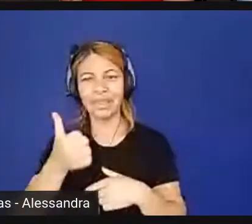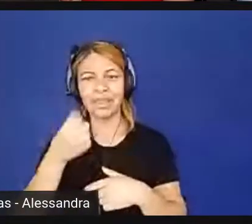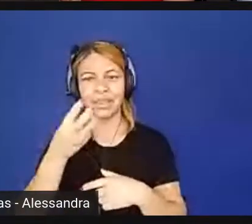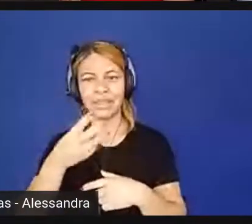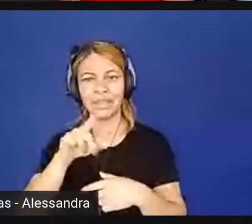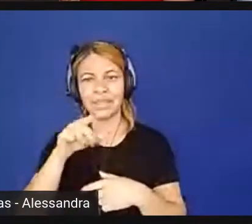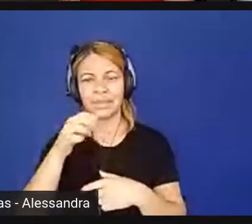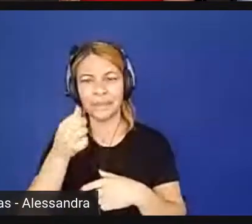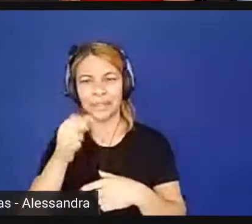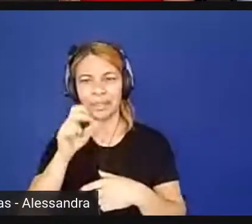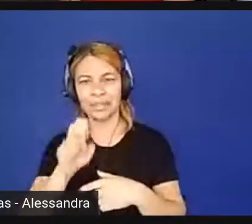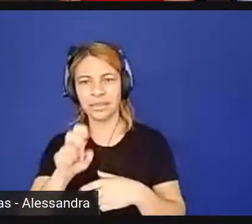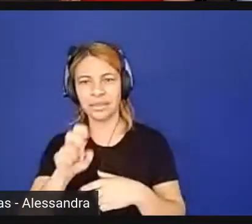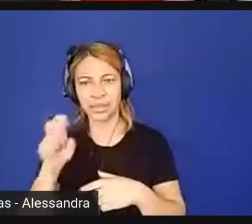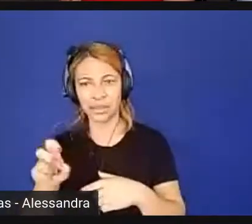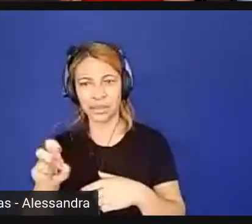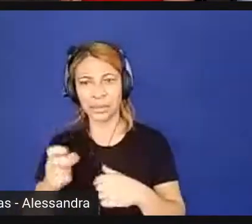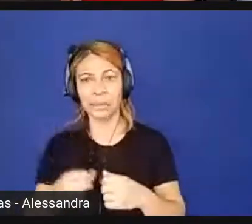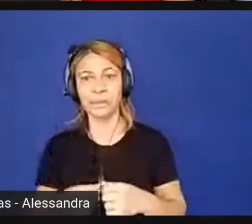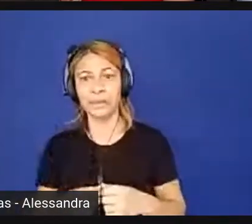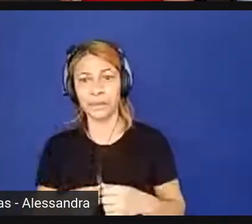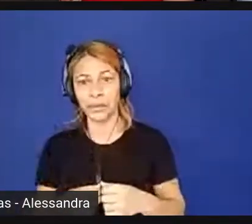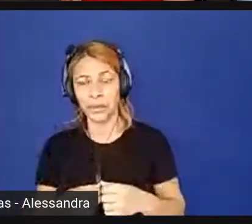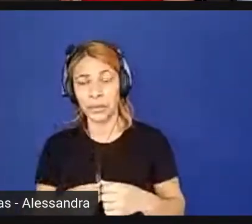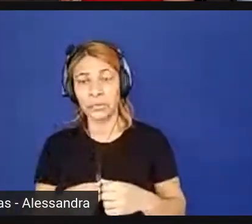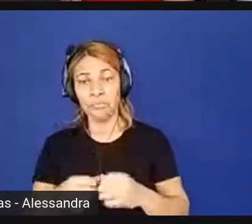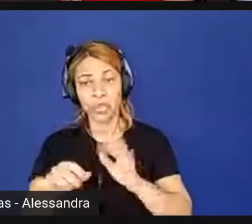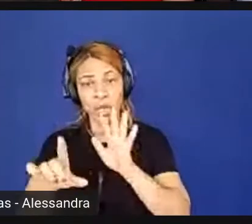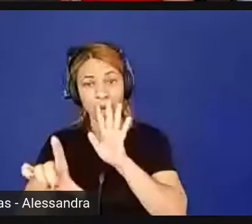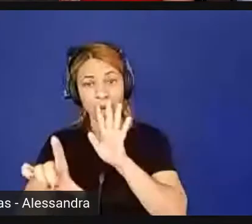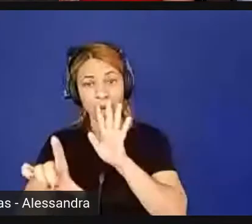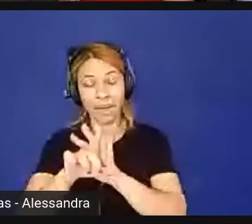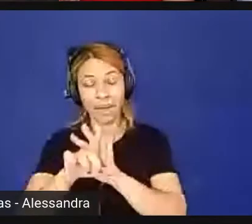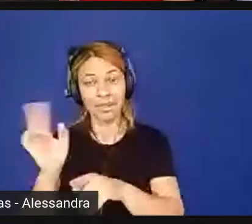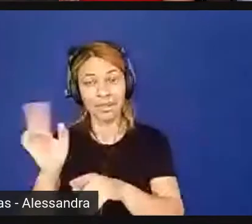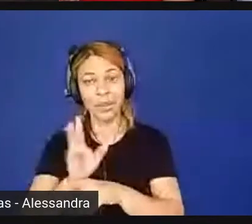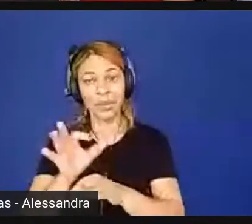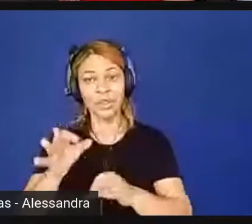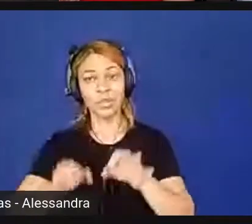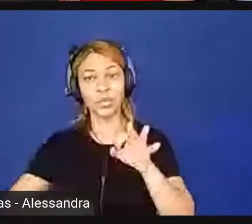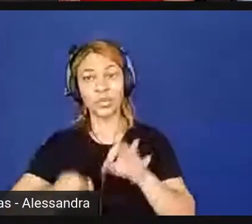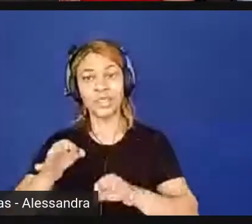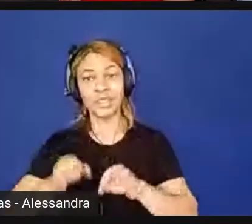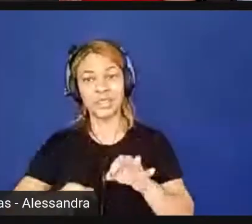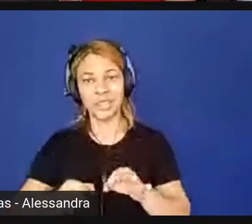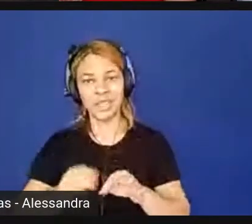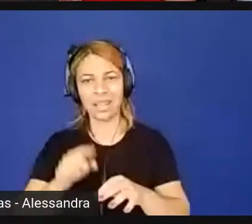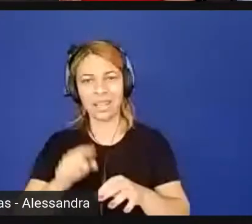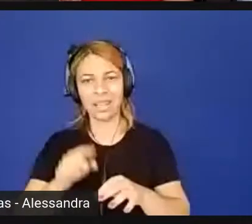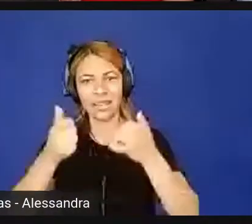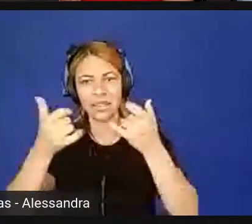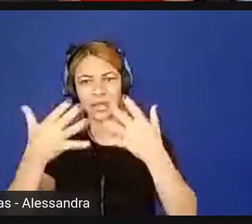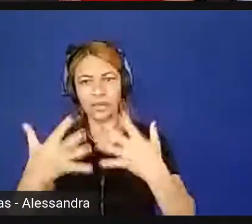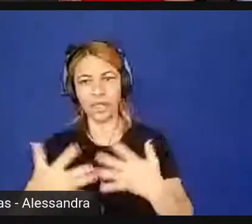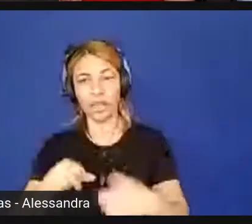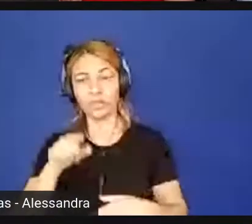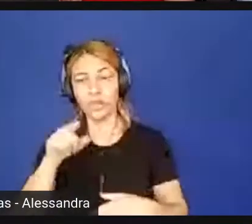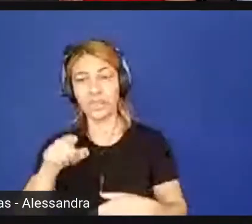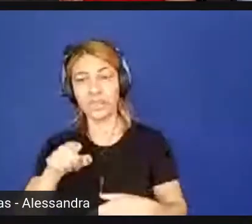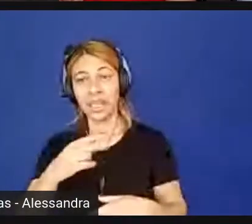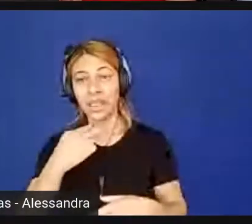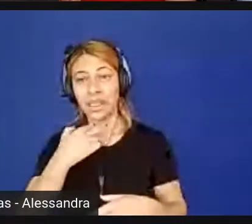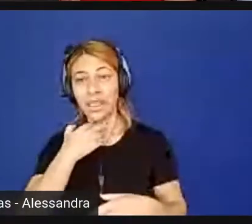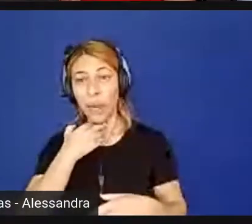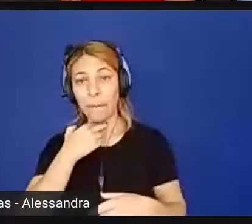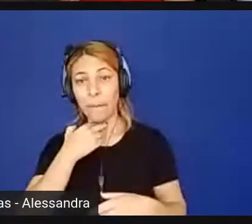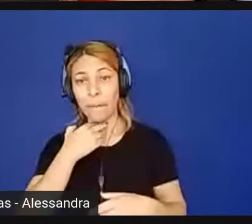às Normas. Né? Isso é uma lei de segurança jurídica. Ela fala, por exemplo, que você não deve decidir com base em valores